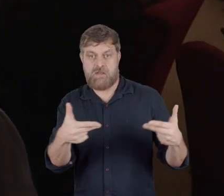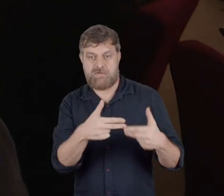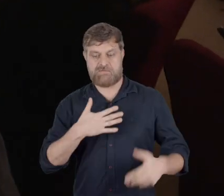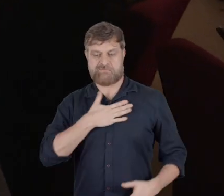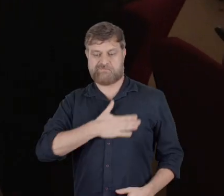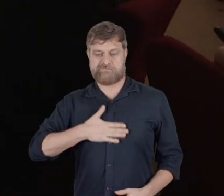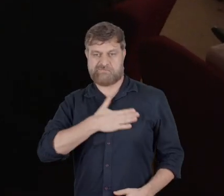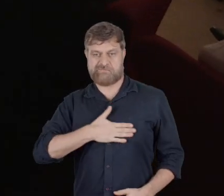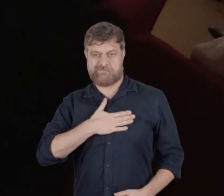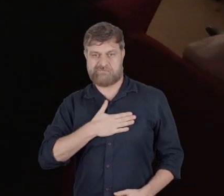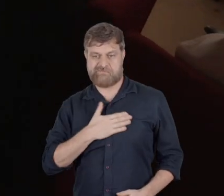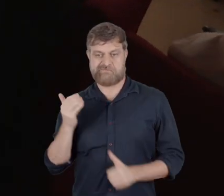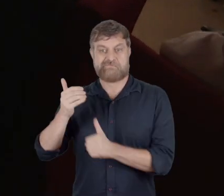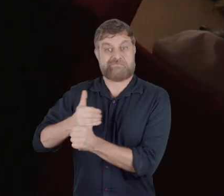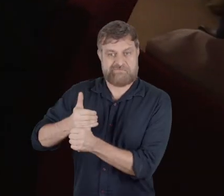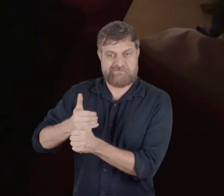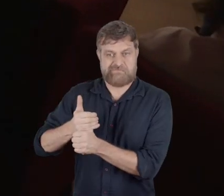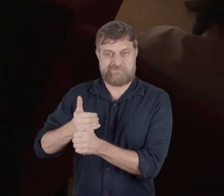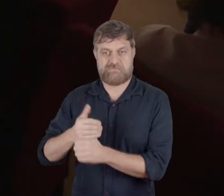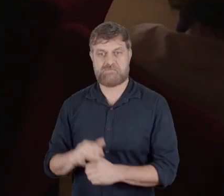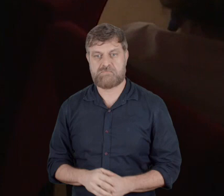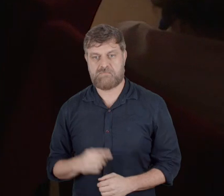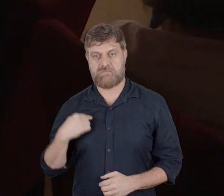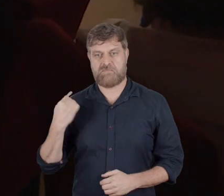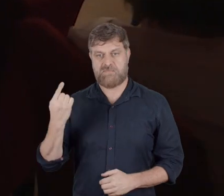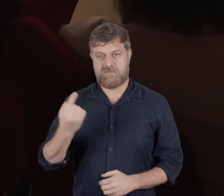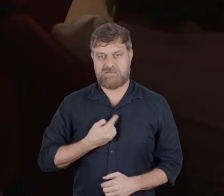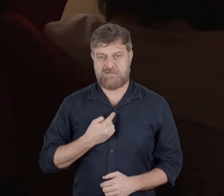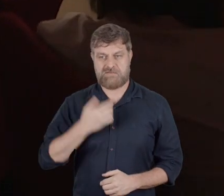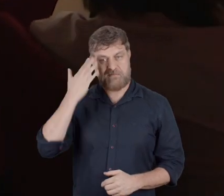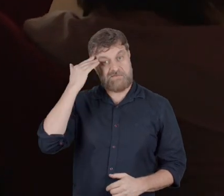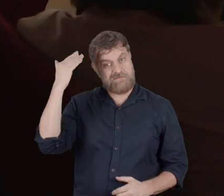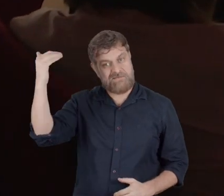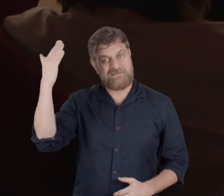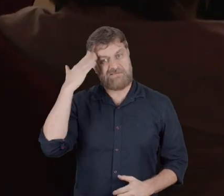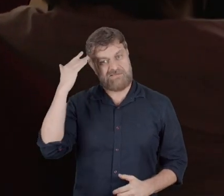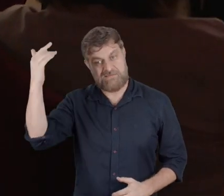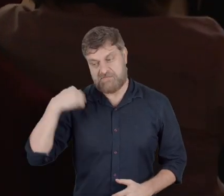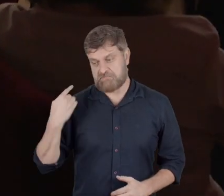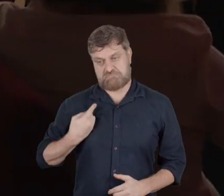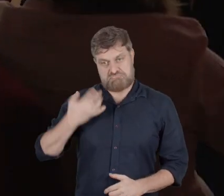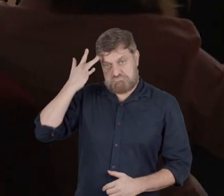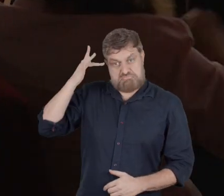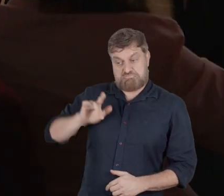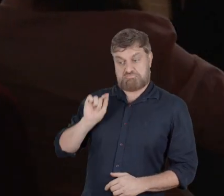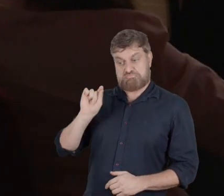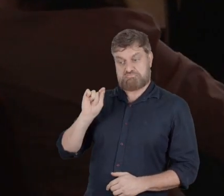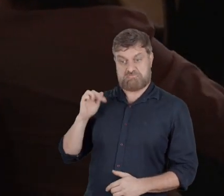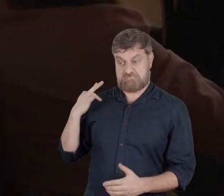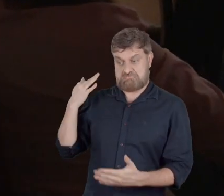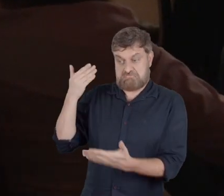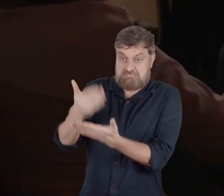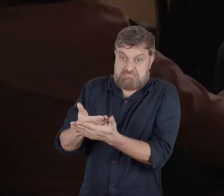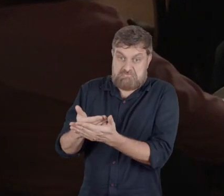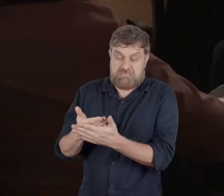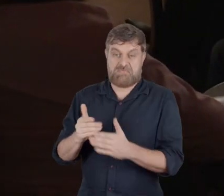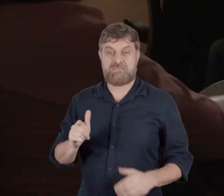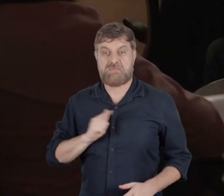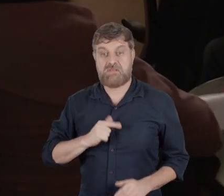e alguma coisa goza por você. Mas aqui estamos entrando na ficção, até onde eu sei ainda não tem isso,